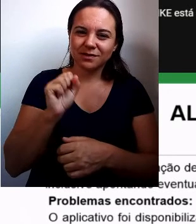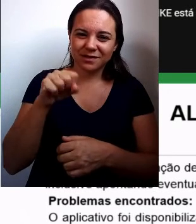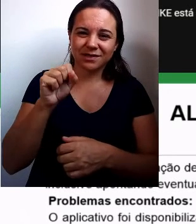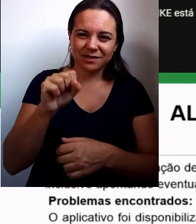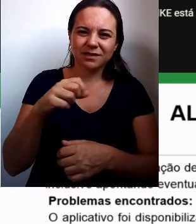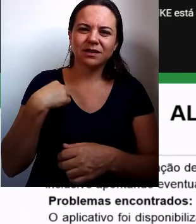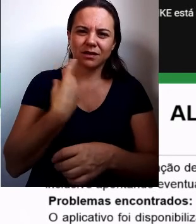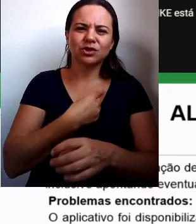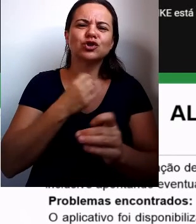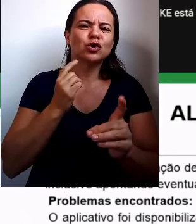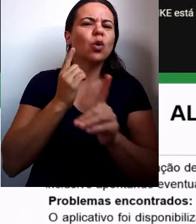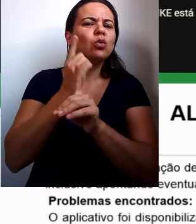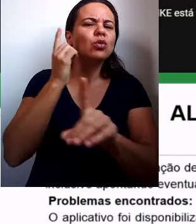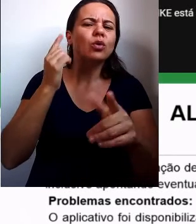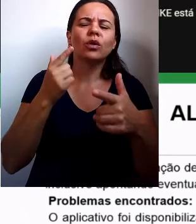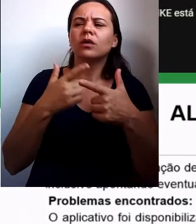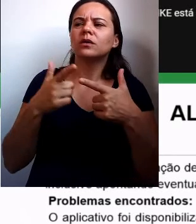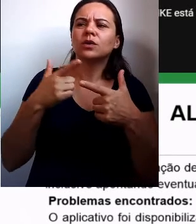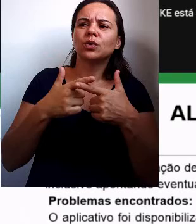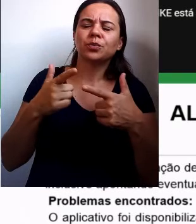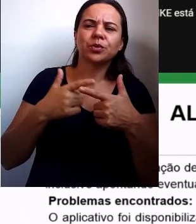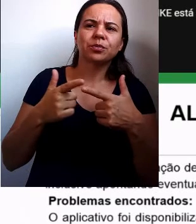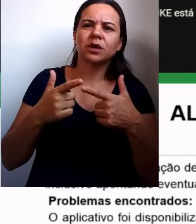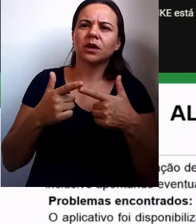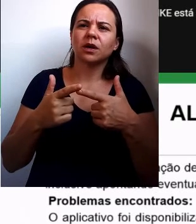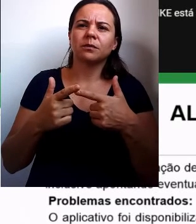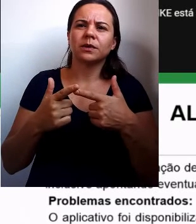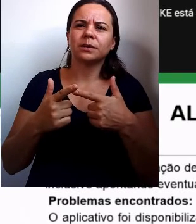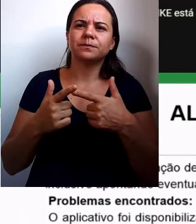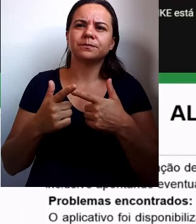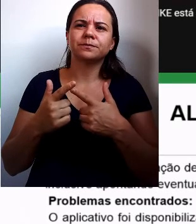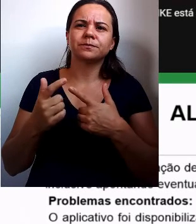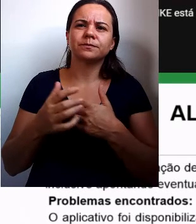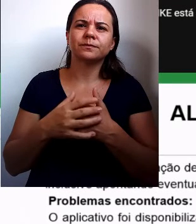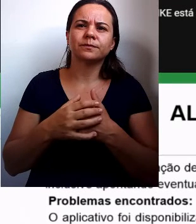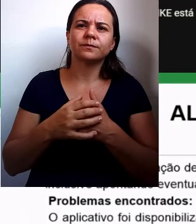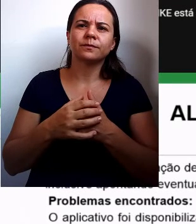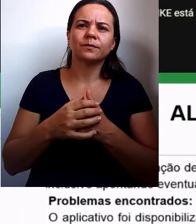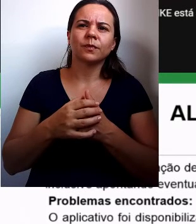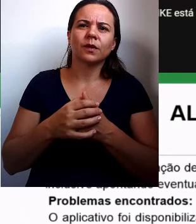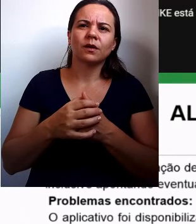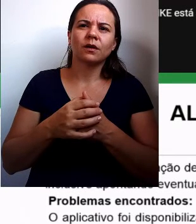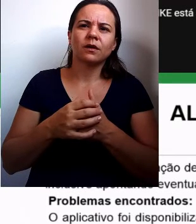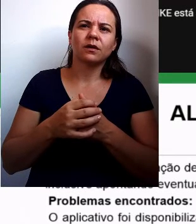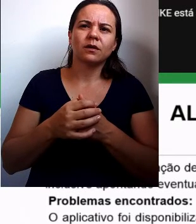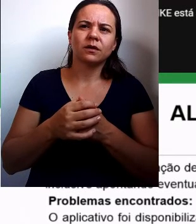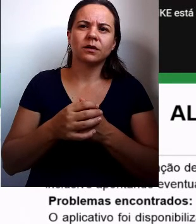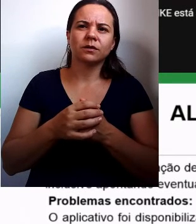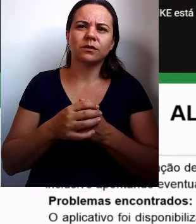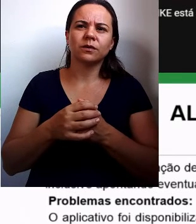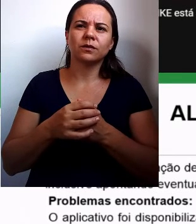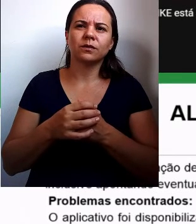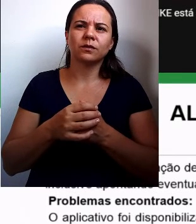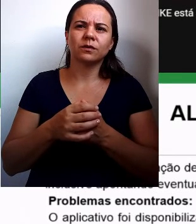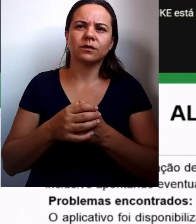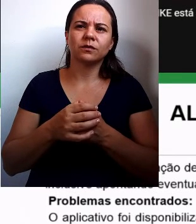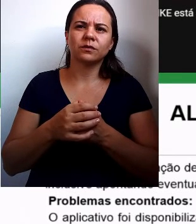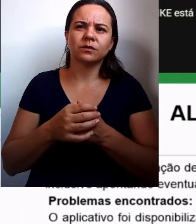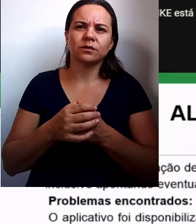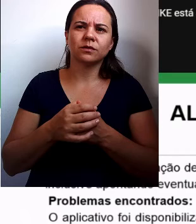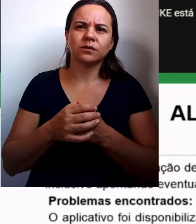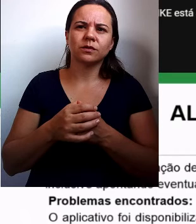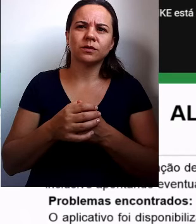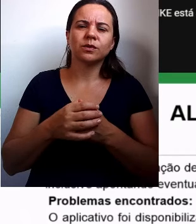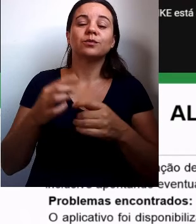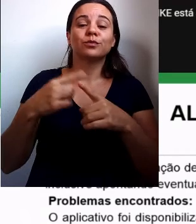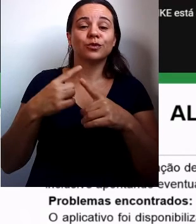que você saia com ele pronto. Então a gente encontrou problemas porque foi disponibilizado para começar um link, né?